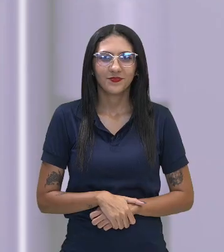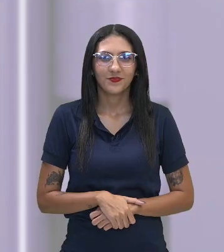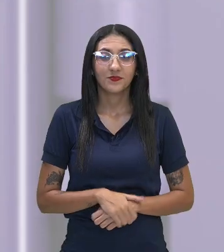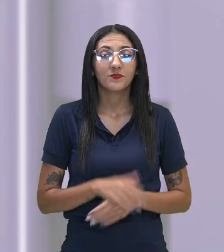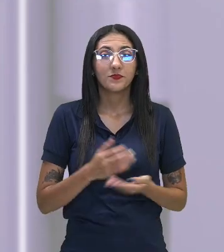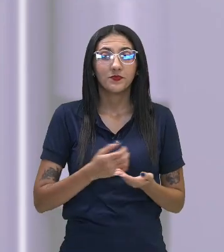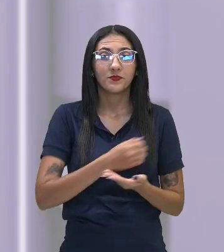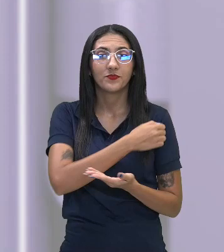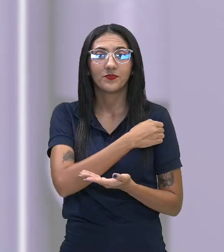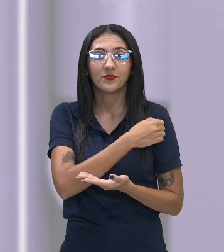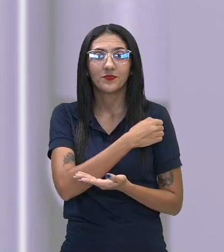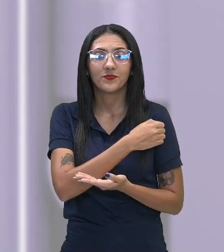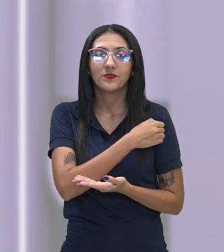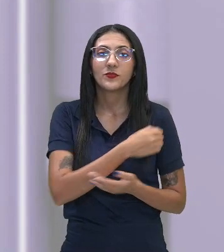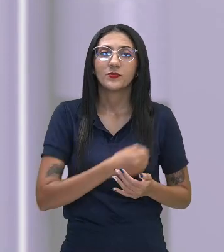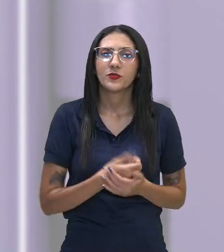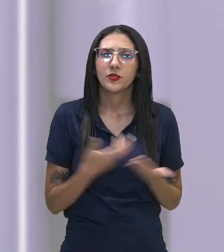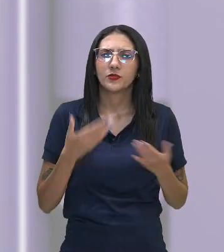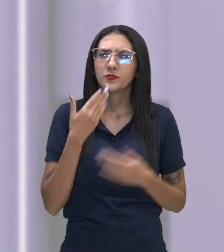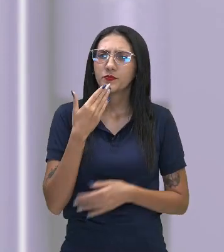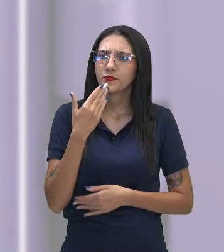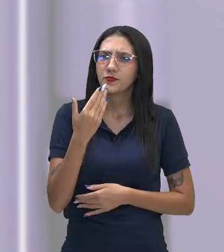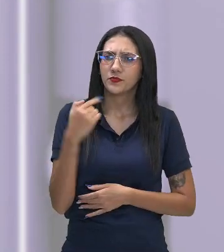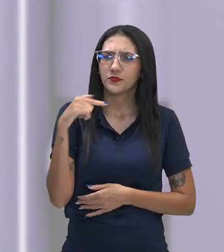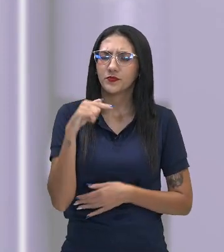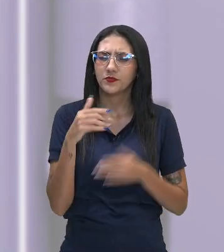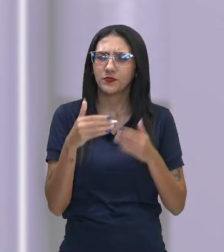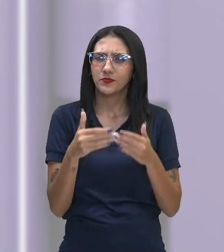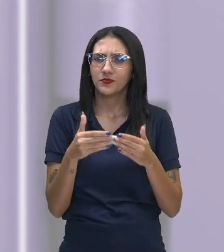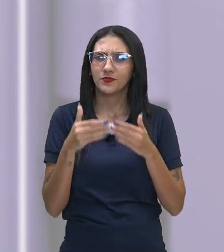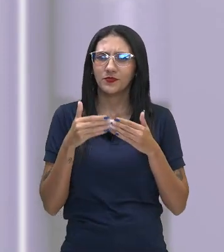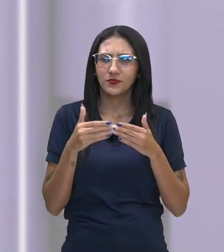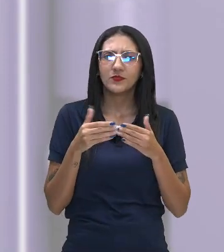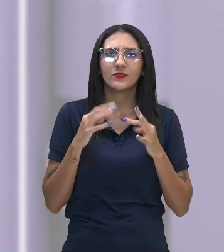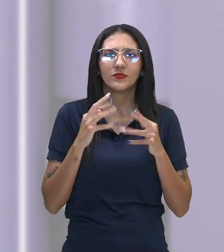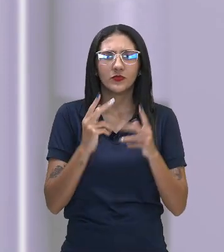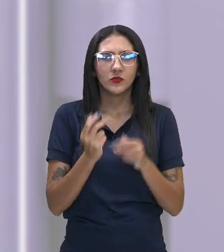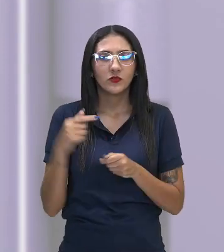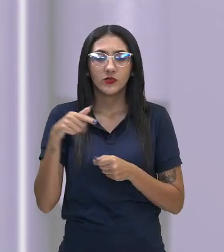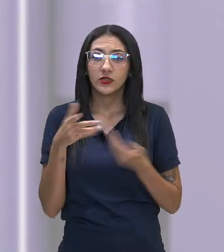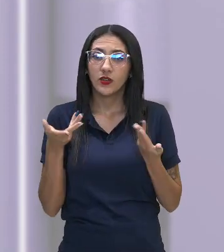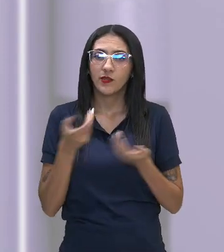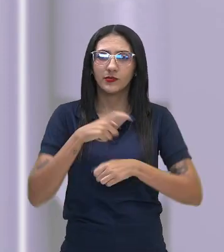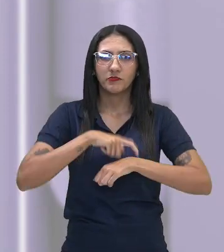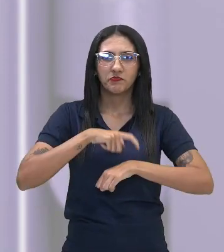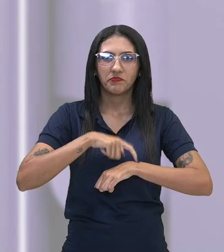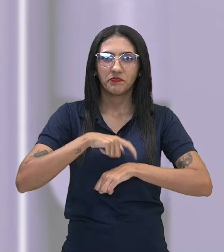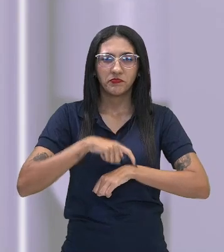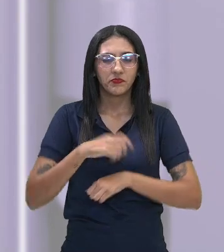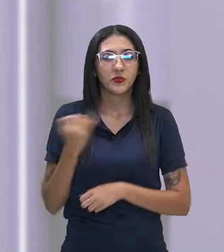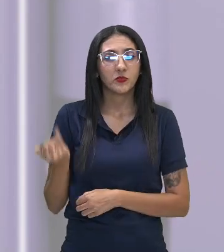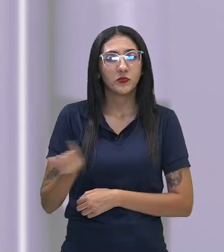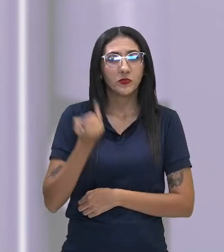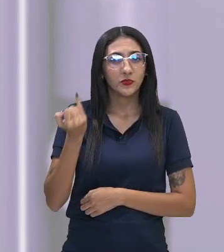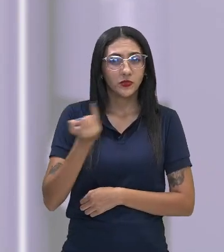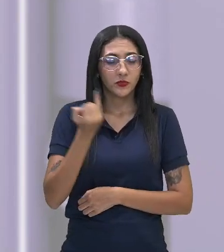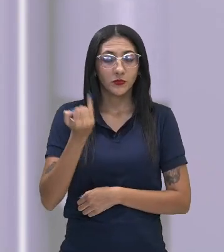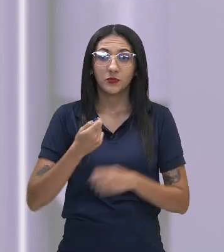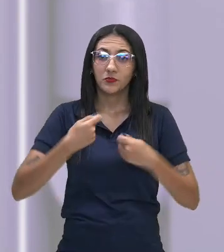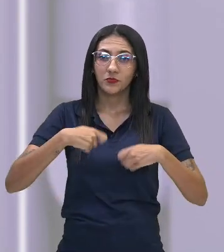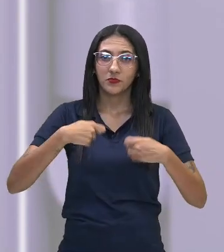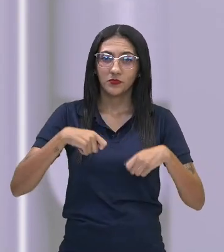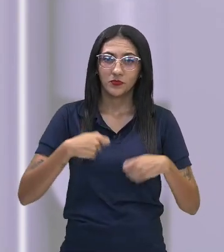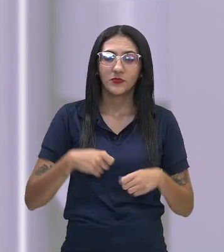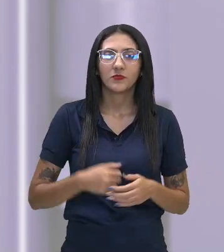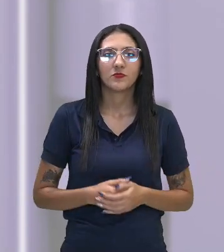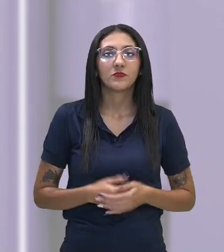Então, por favor, meu caro aluno, minha cara aluna, esse é um tempo preponderante, necessário da vida.